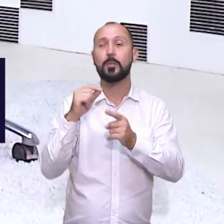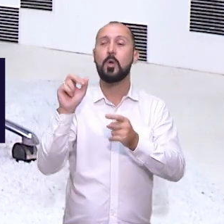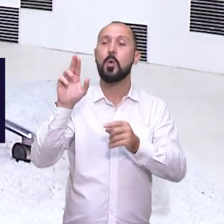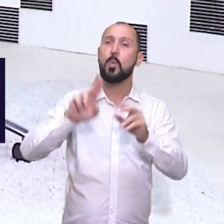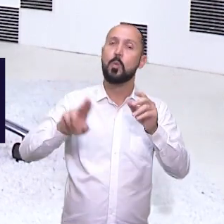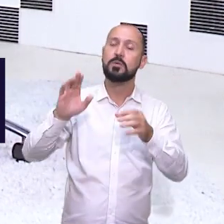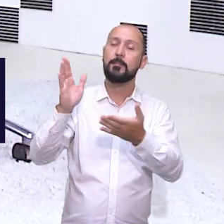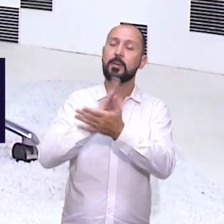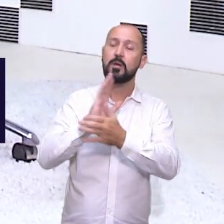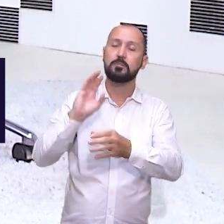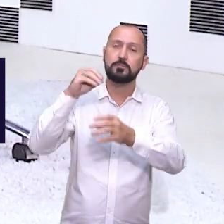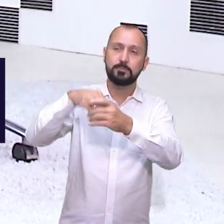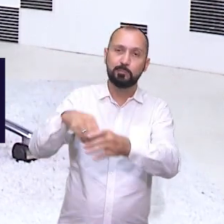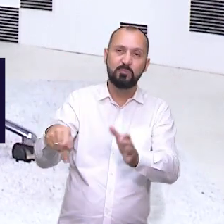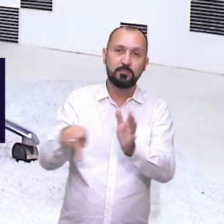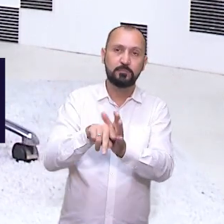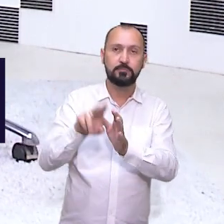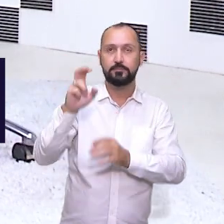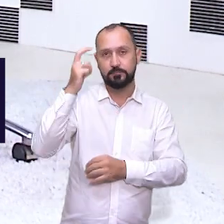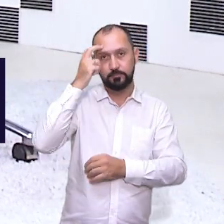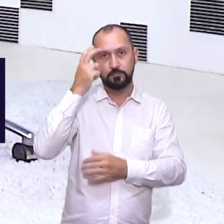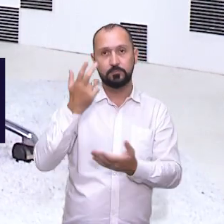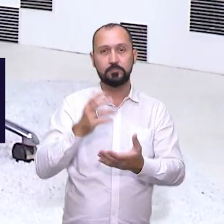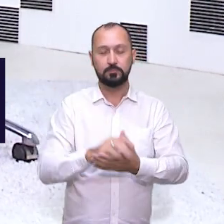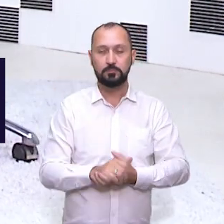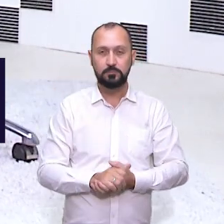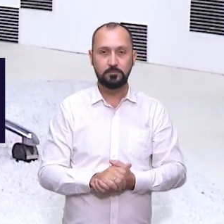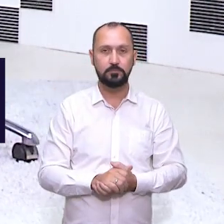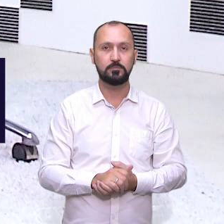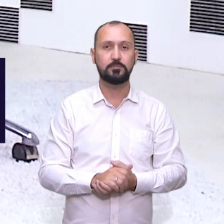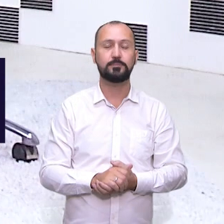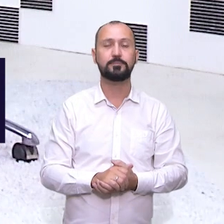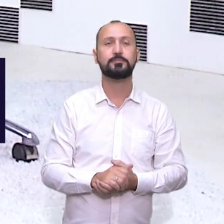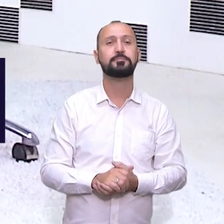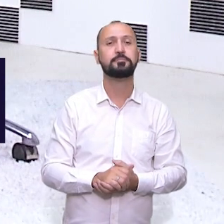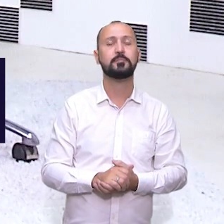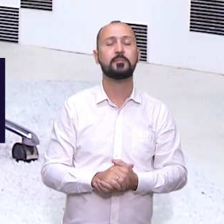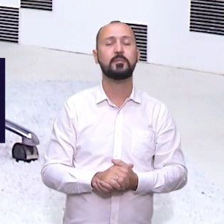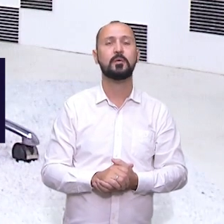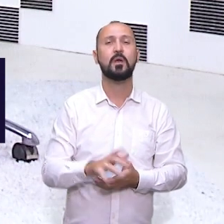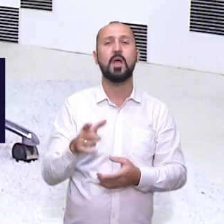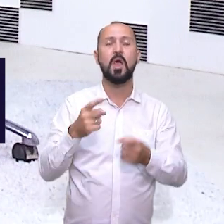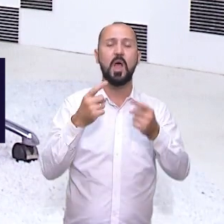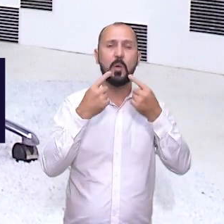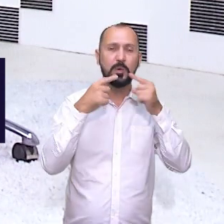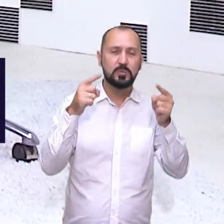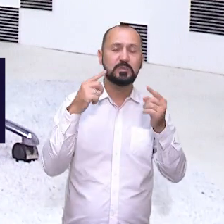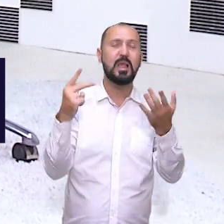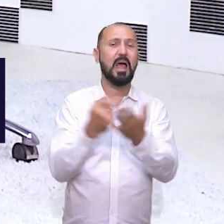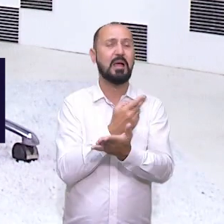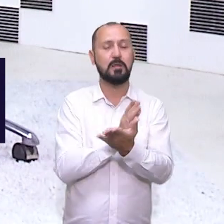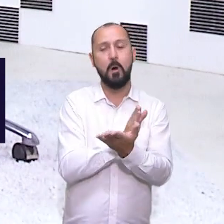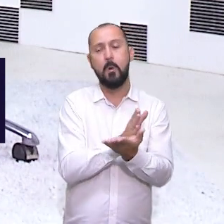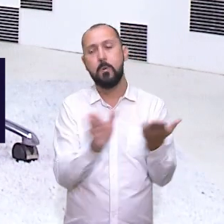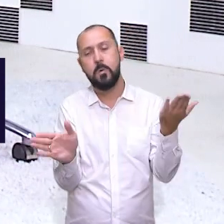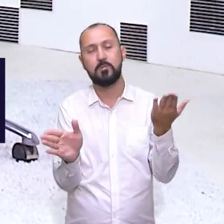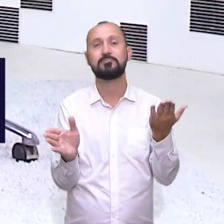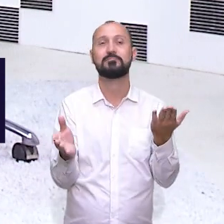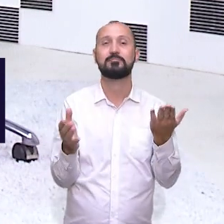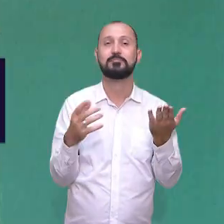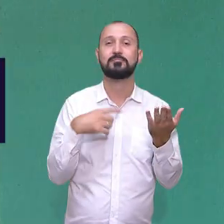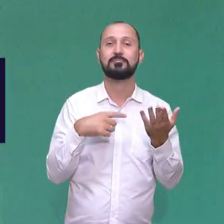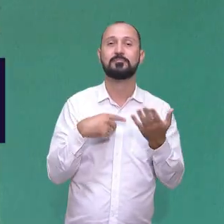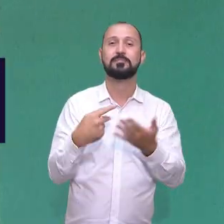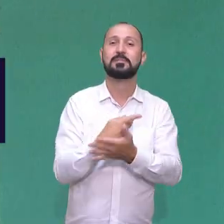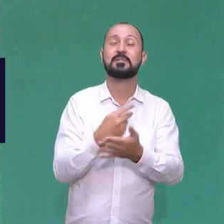estados gastam com financiamento de alguns segmentos da arte e da cultura. Então, quer dizer, é uma discussão